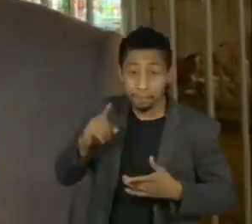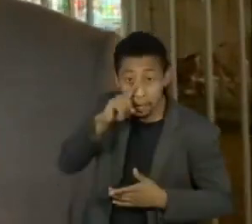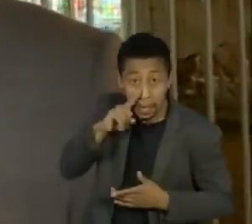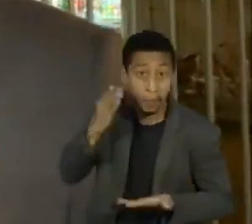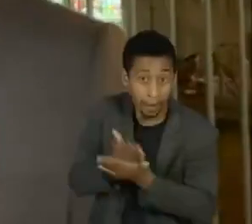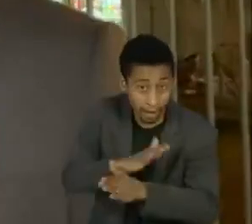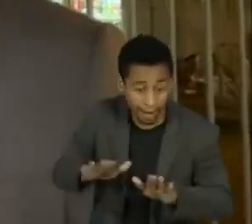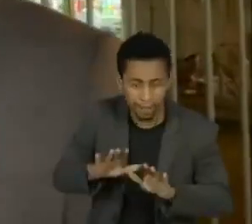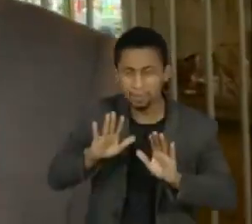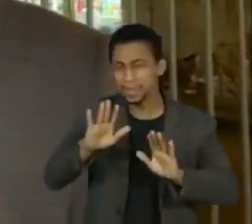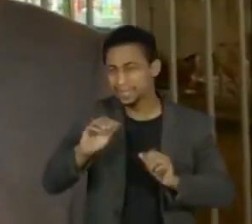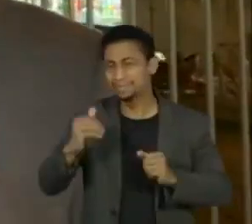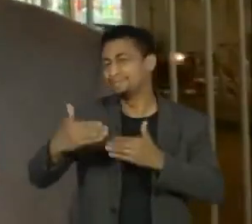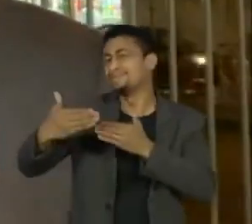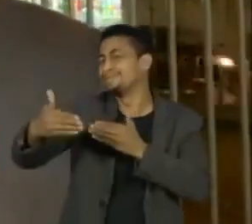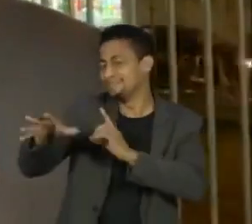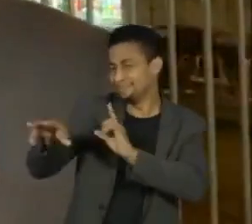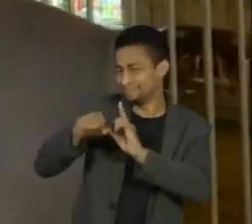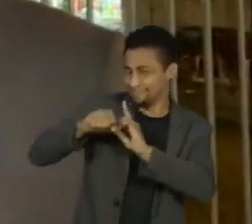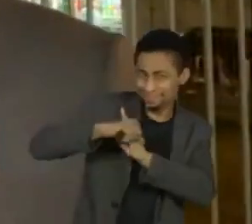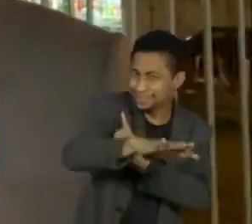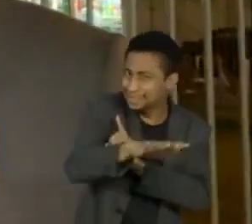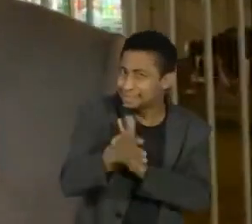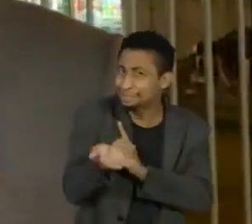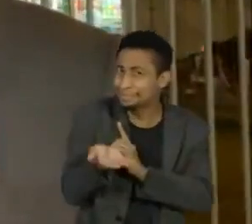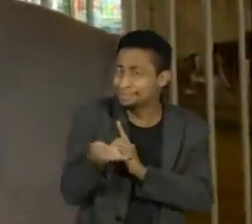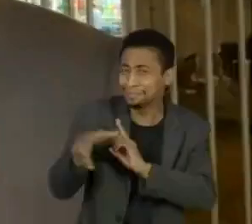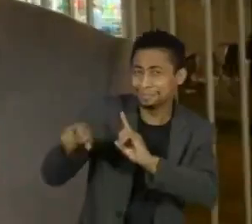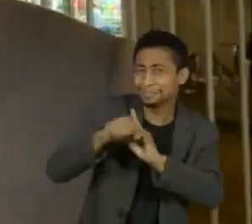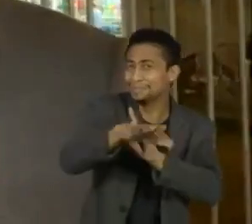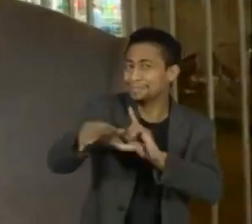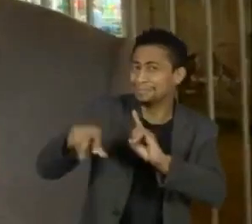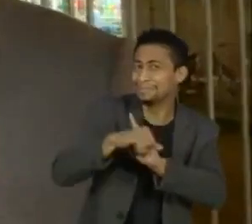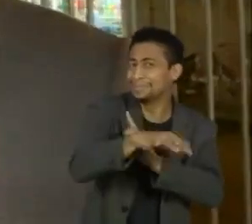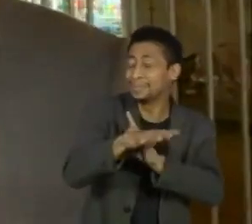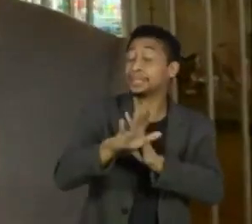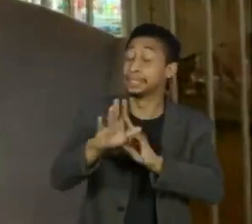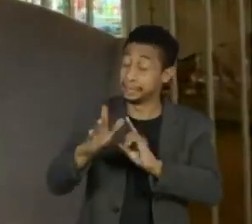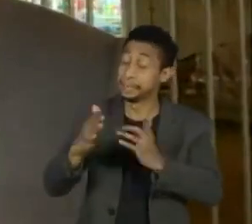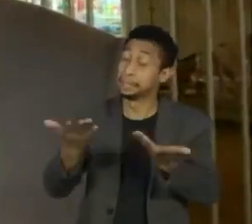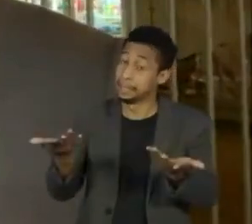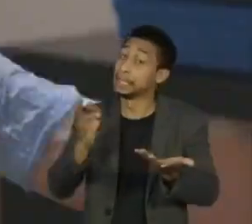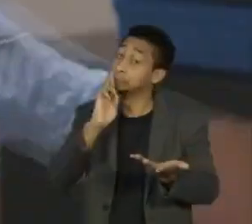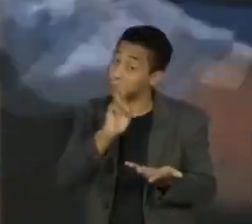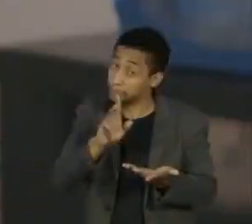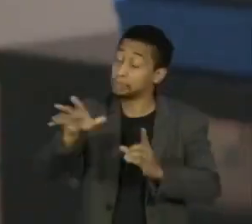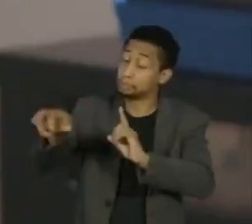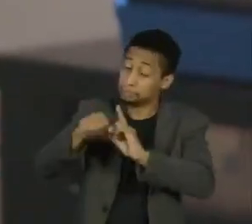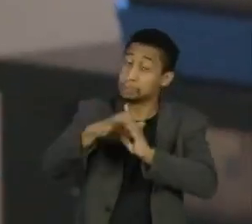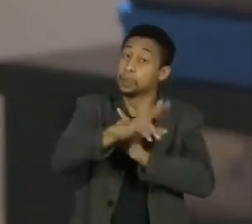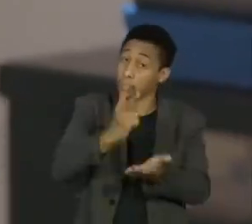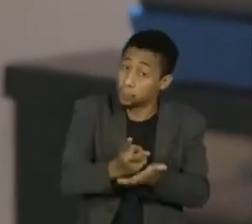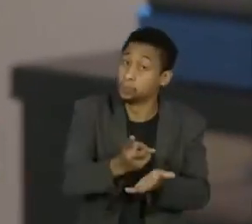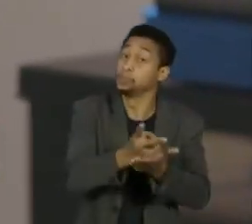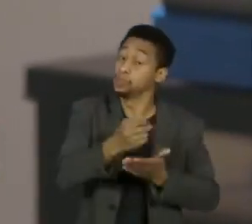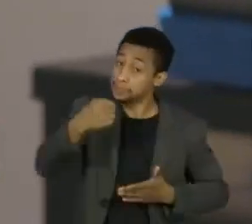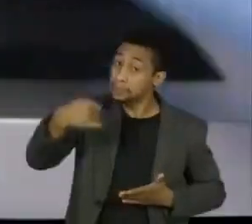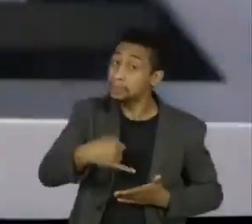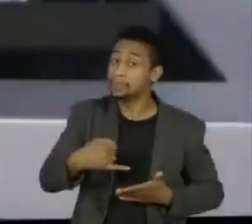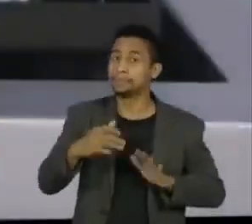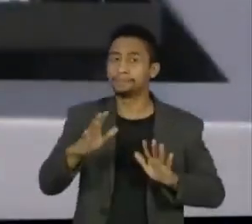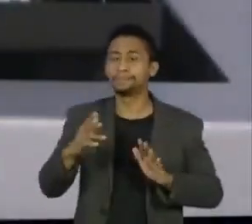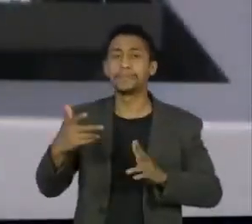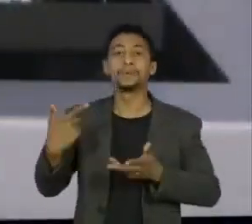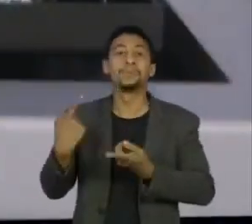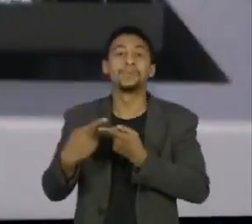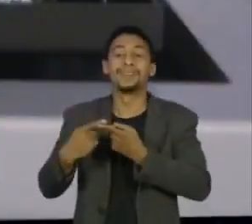será que ainda poderemos transmitir o vírus? A resposta, infelizmente, é sim. Isso acontece porque as